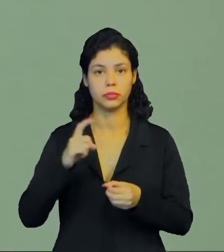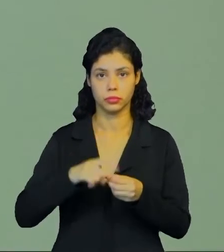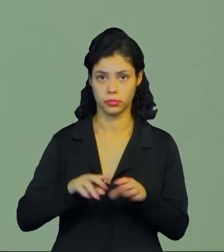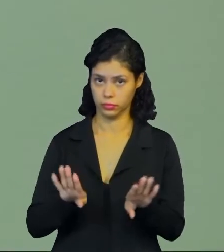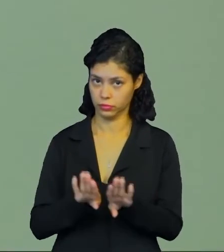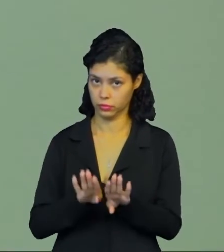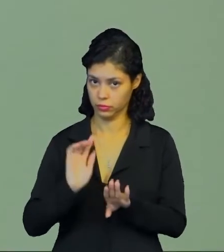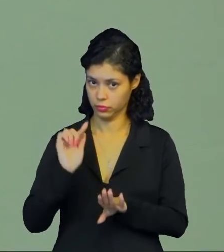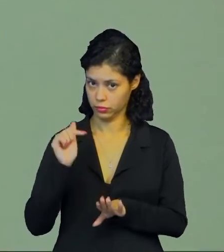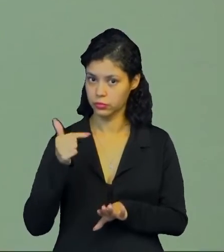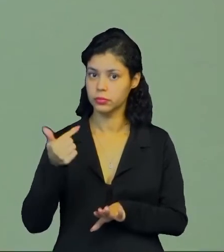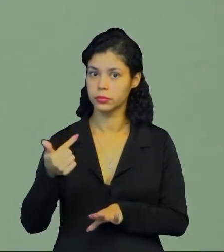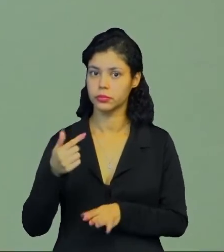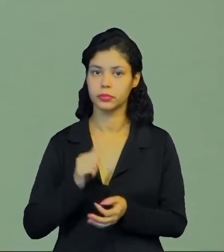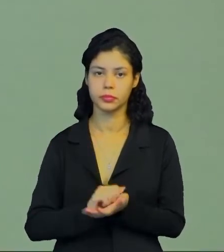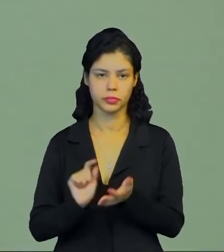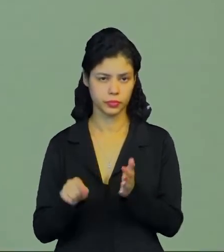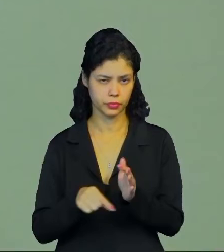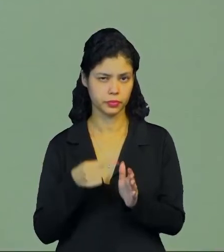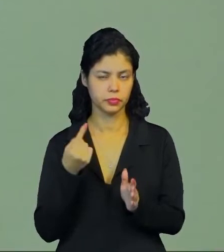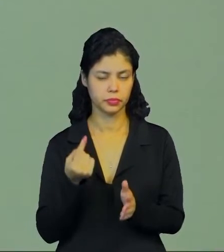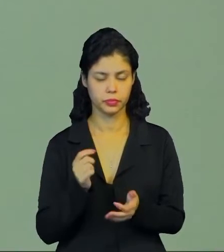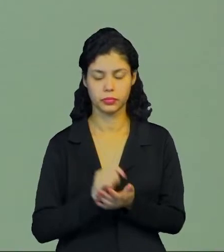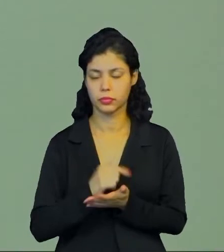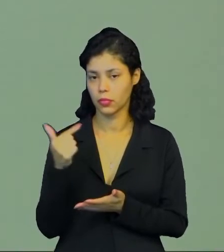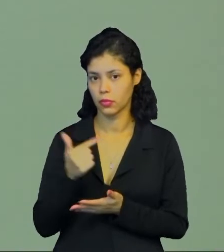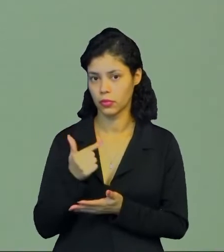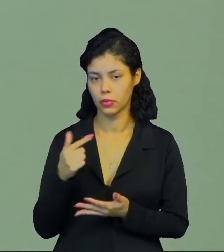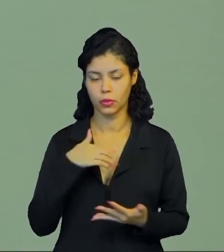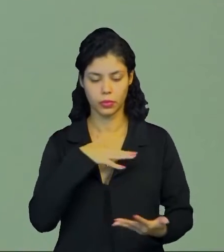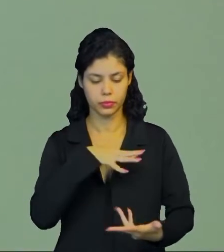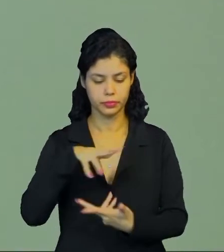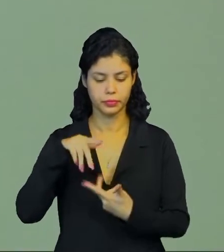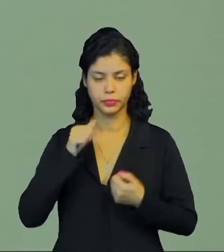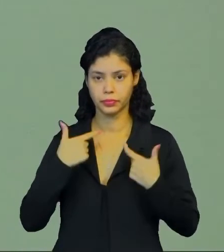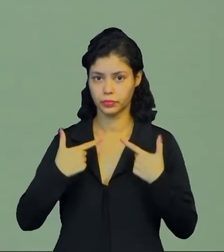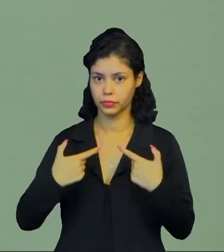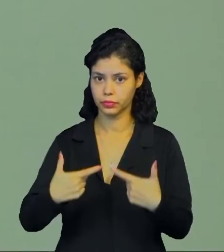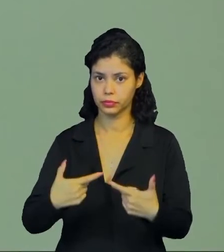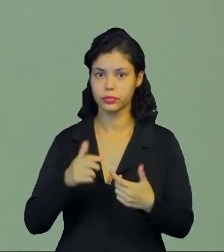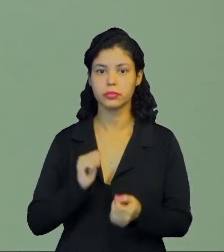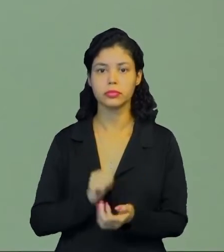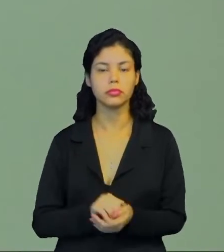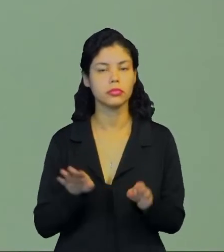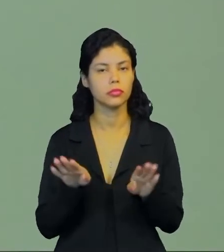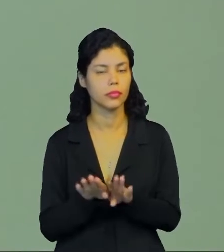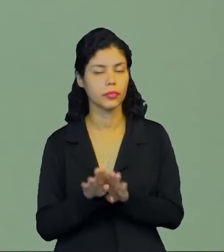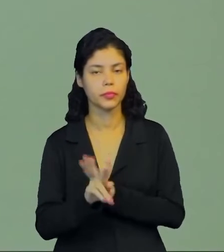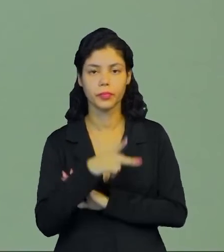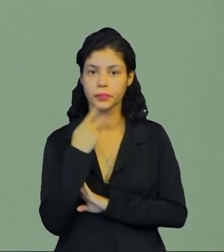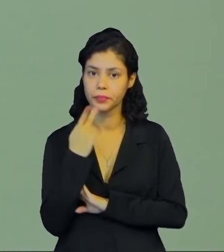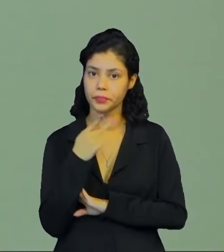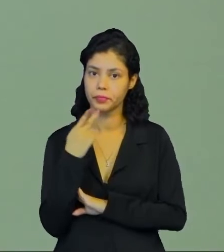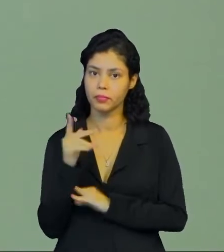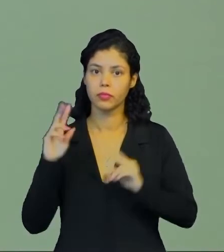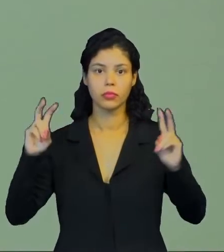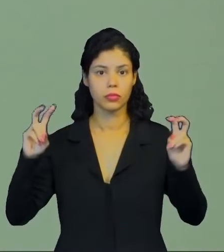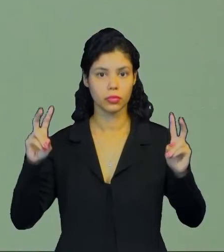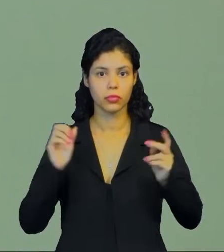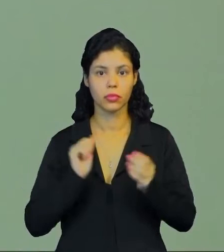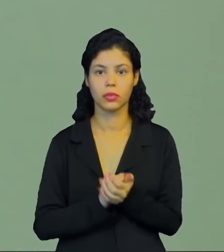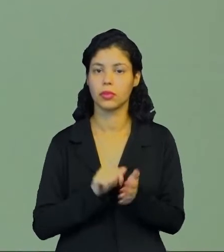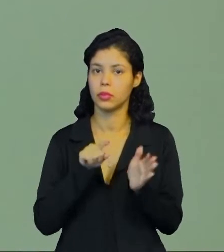aí depois da Primeira e Segunda Guerra Mundial, né? E vem também para falar sobre